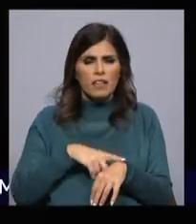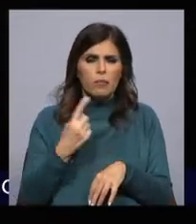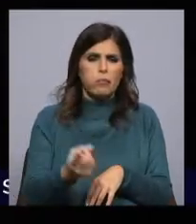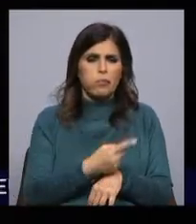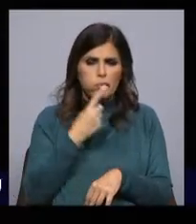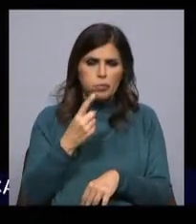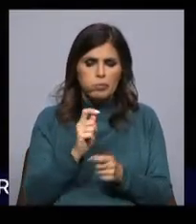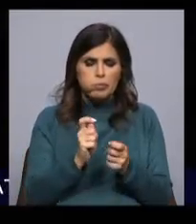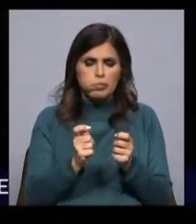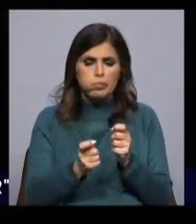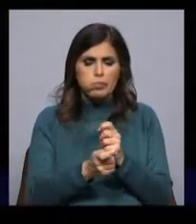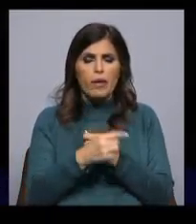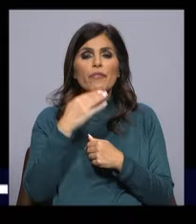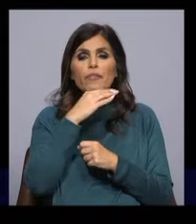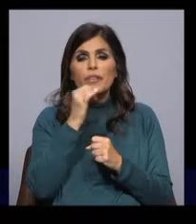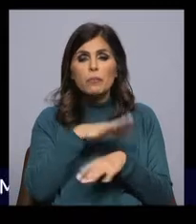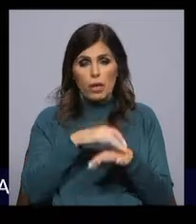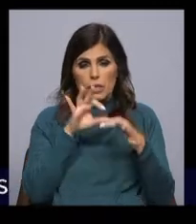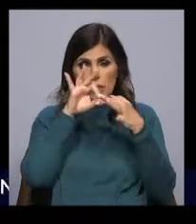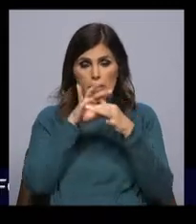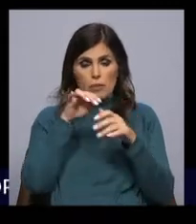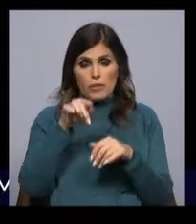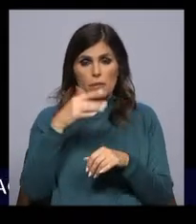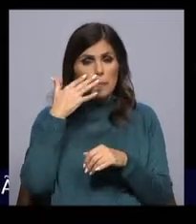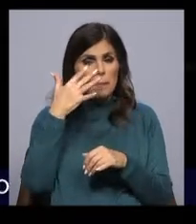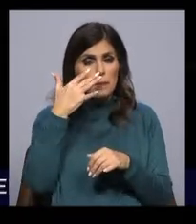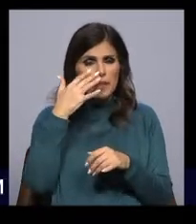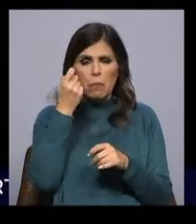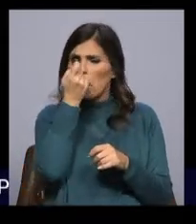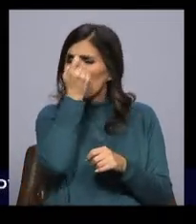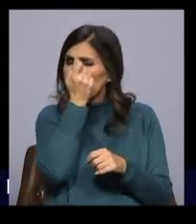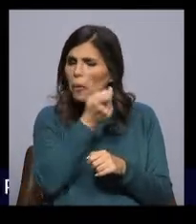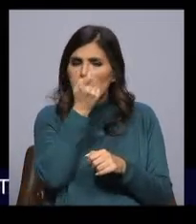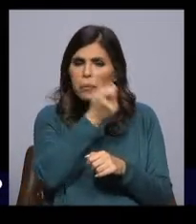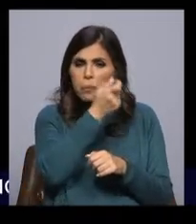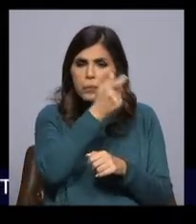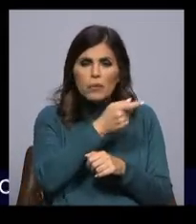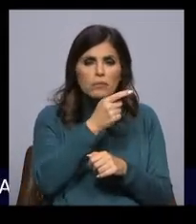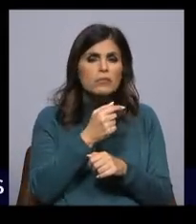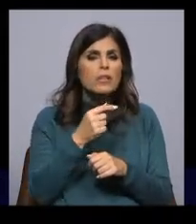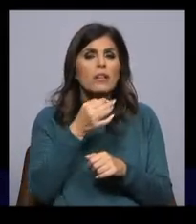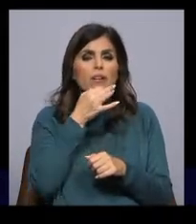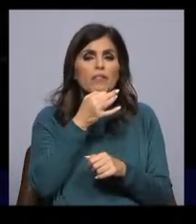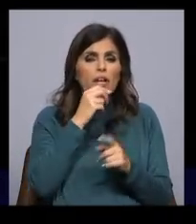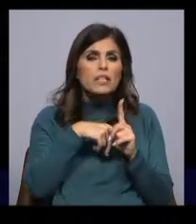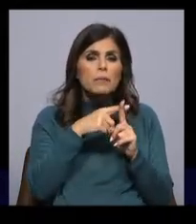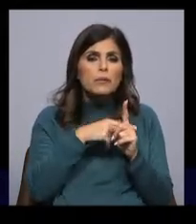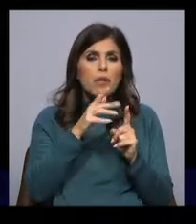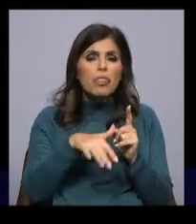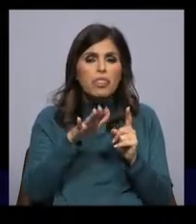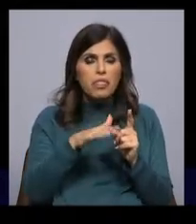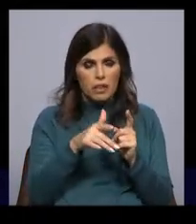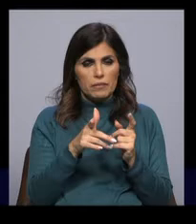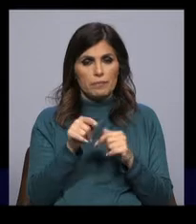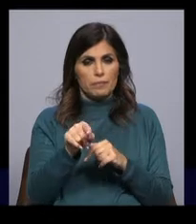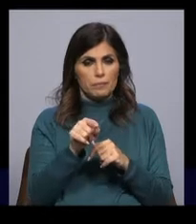E, portanto, foi à custa desta relação e deste brilho muito ténue que indica uma temperatura muito baixa, que